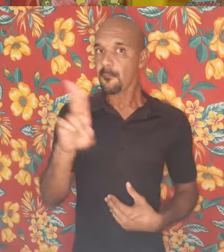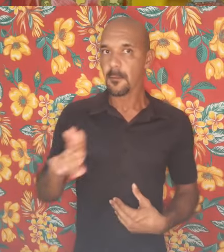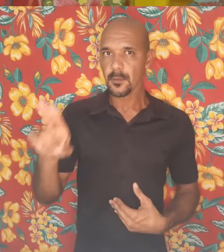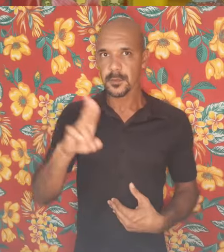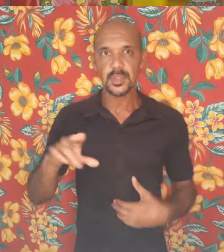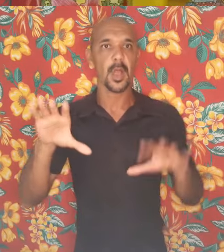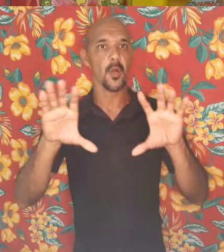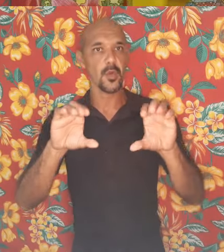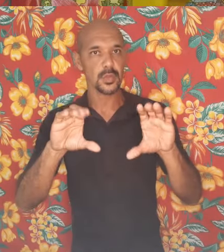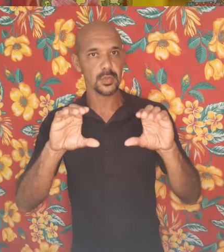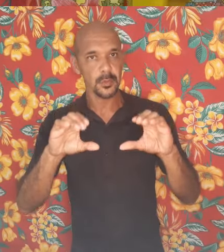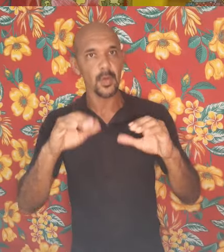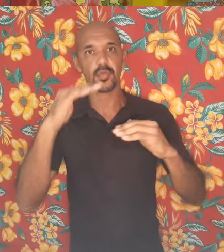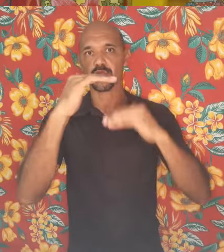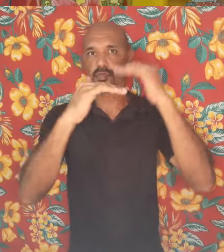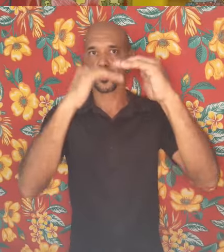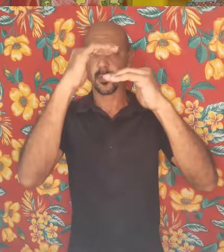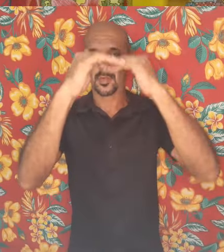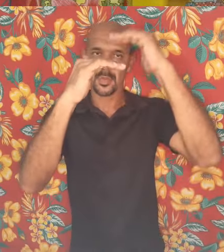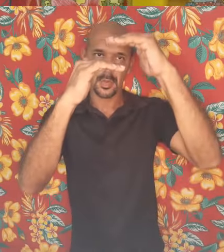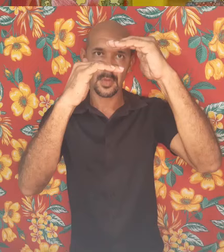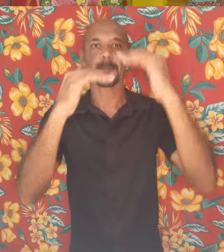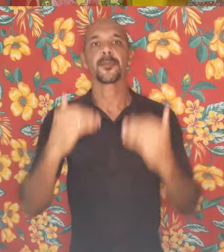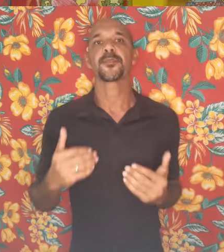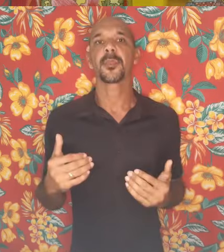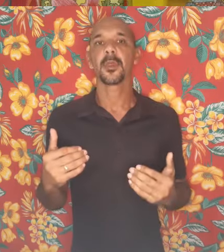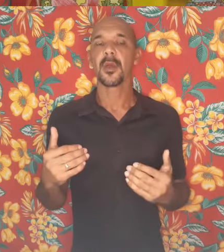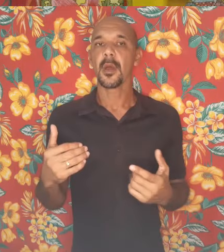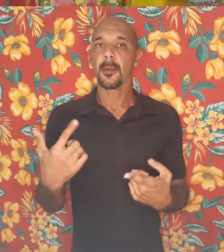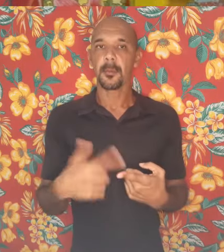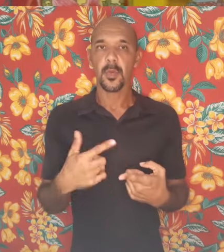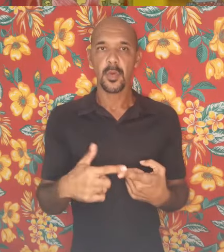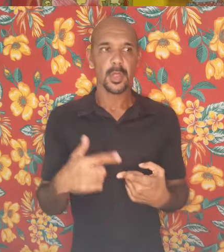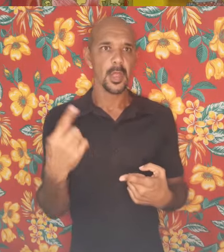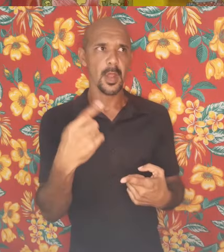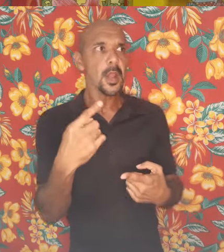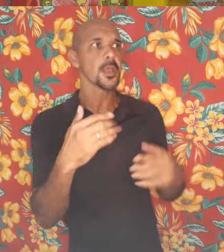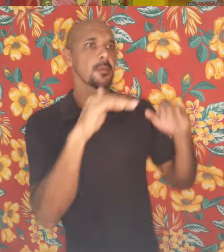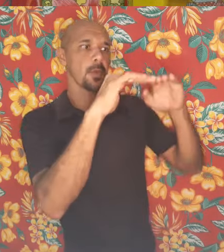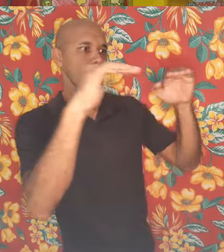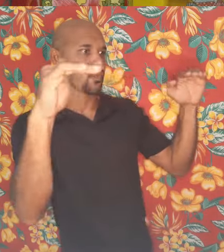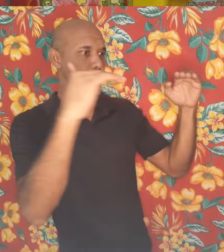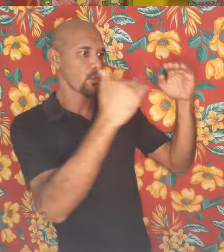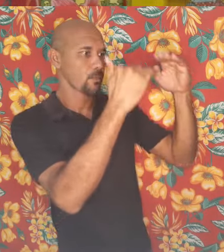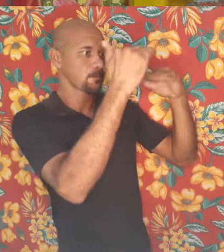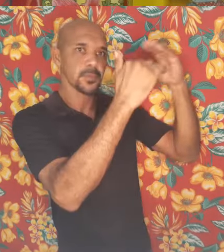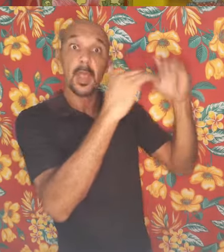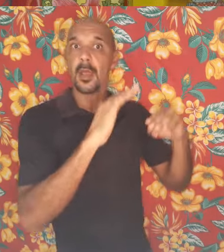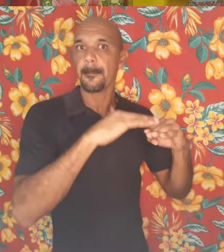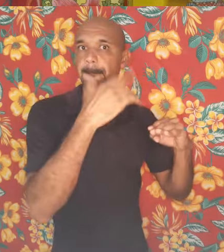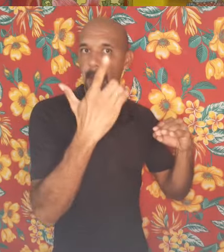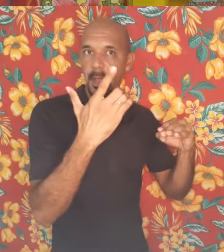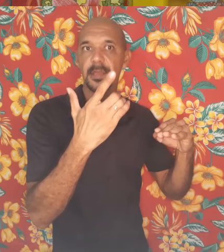isopor de construção civil, tá? É um isopor que ele é produzido para se fazer laje, mas